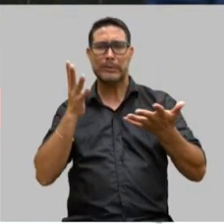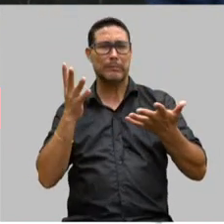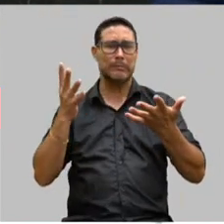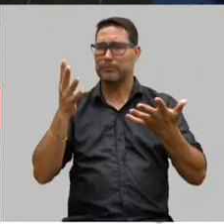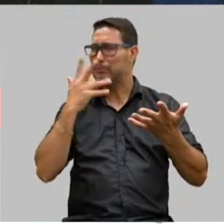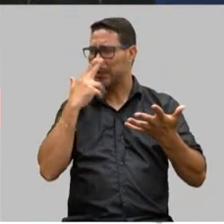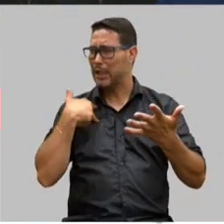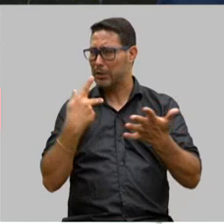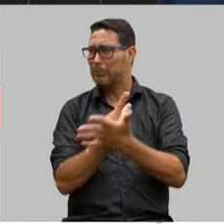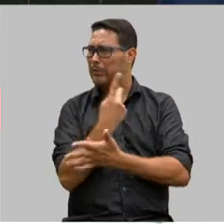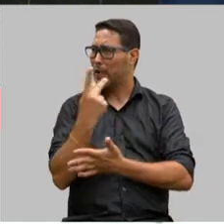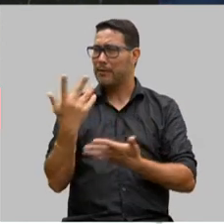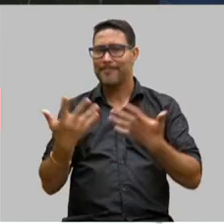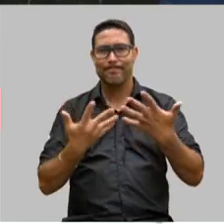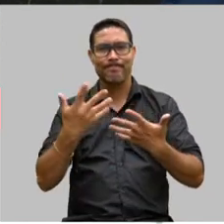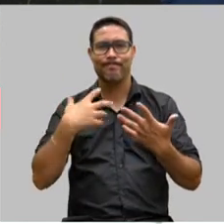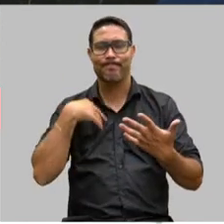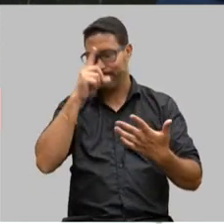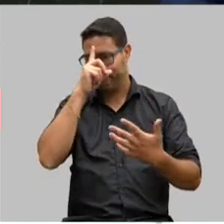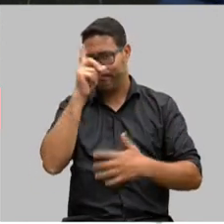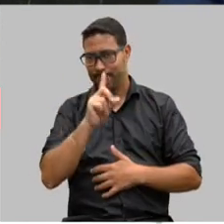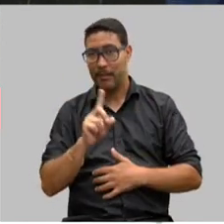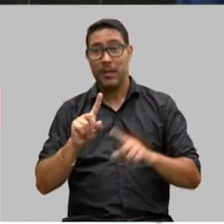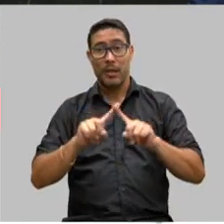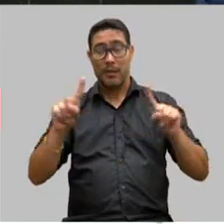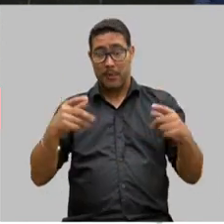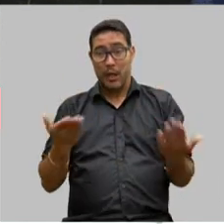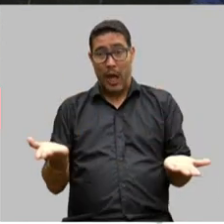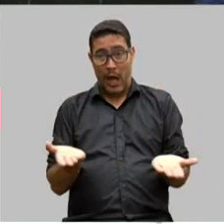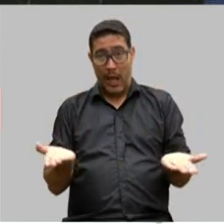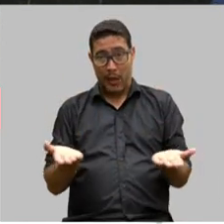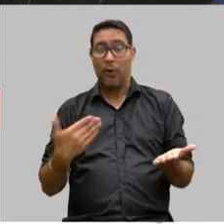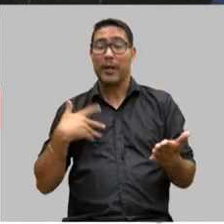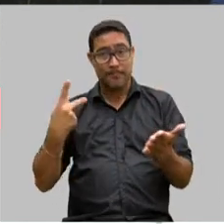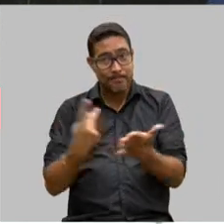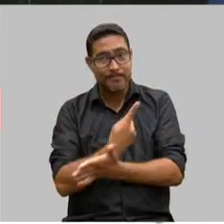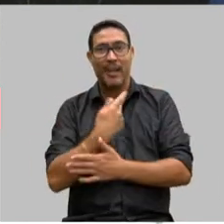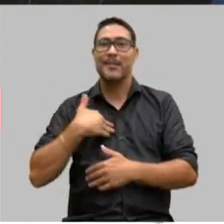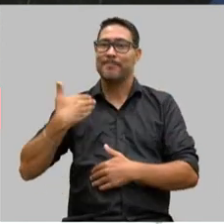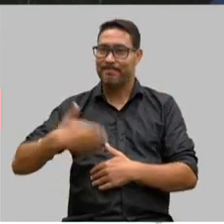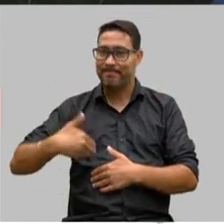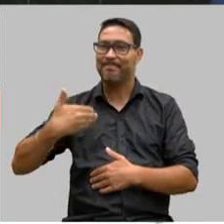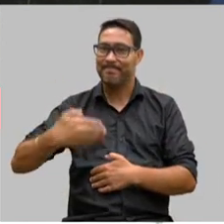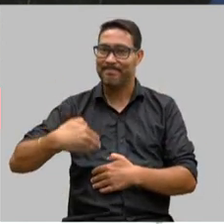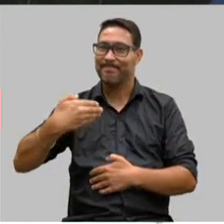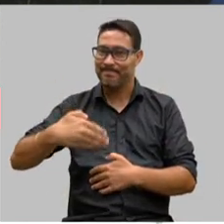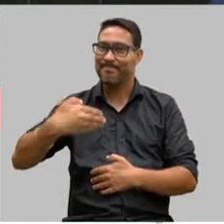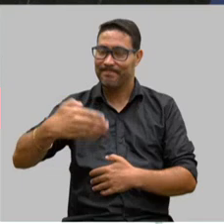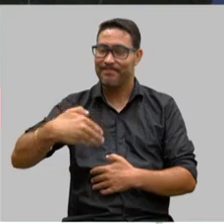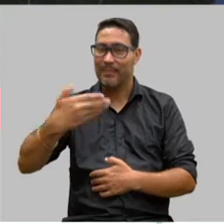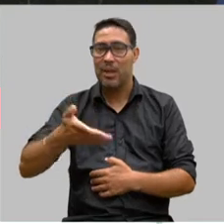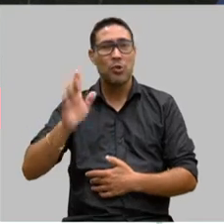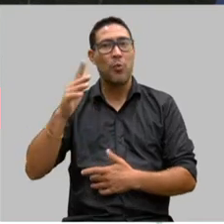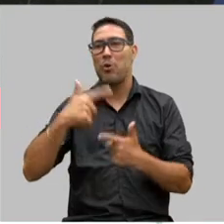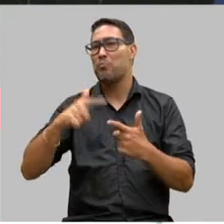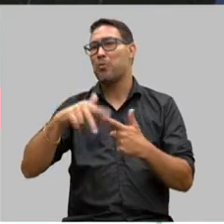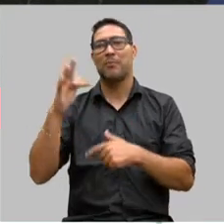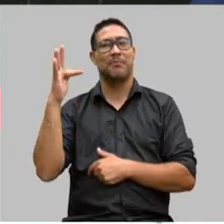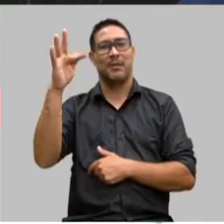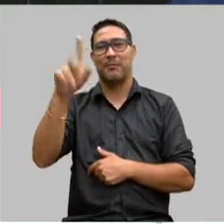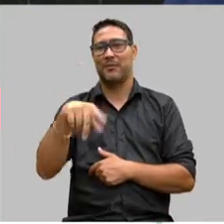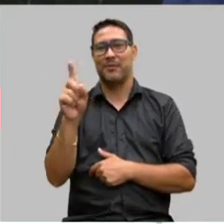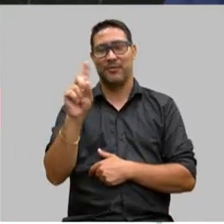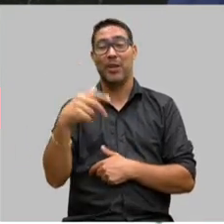temos vivenciado, sentido a cada dia que não mais faz parte de um problema futuro, mas de um problema